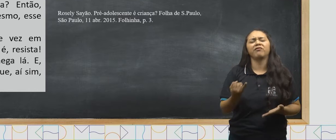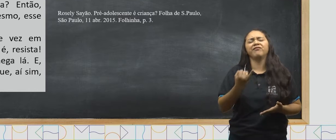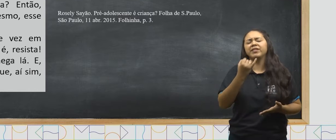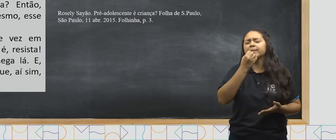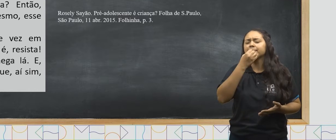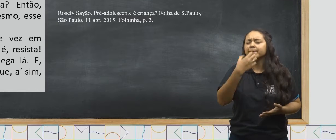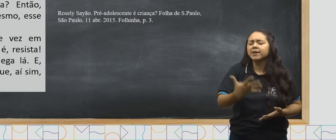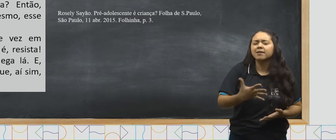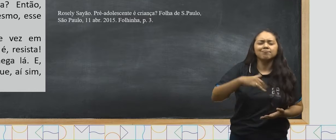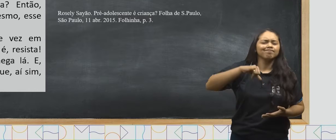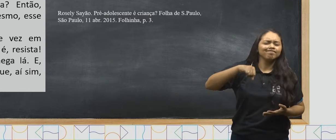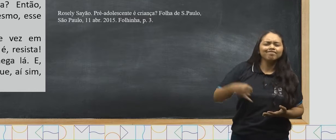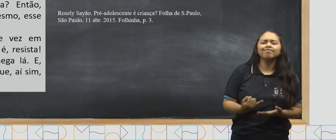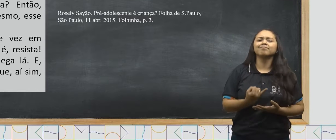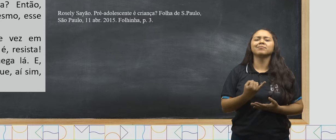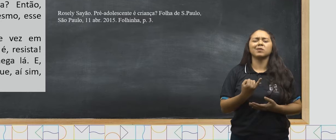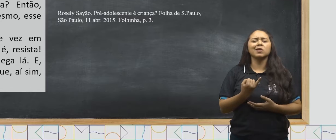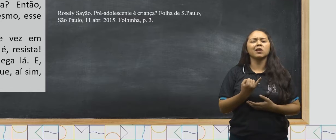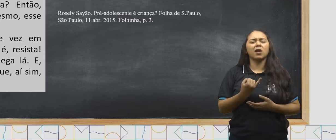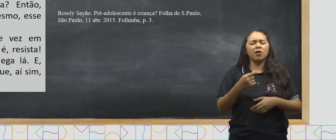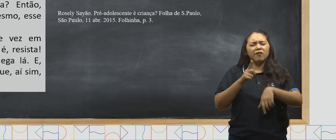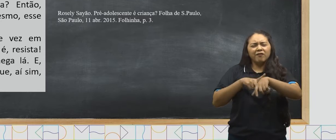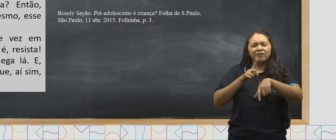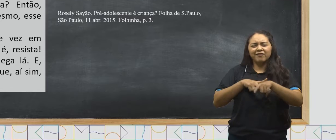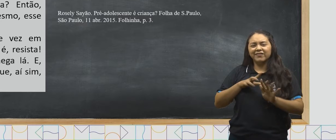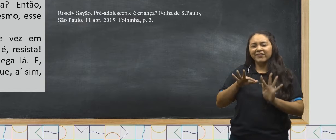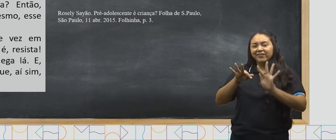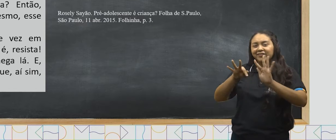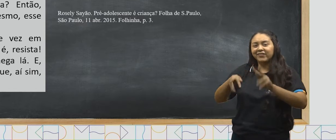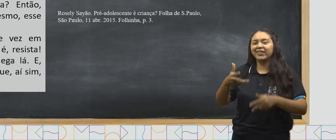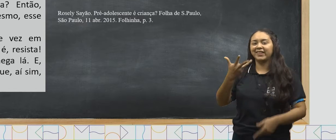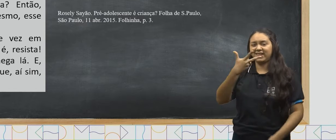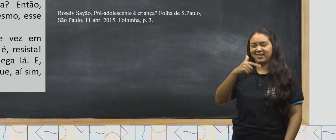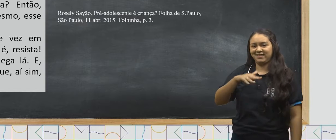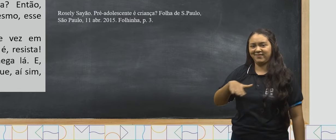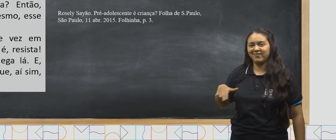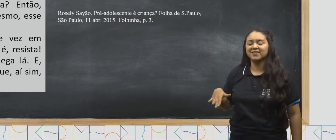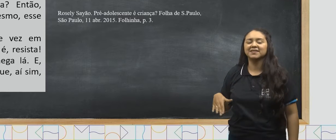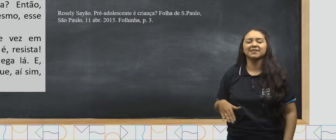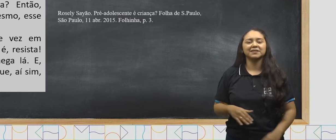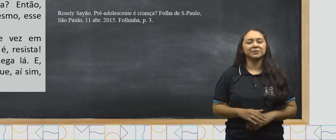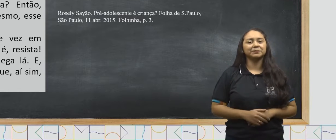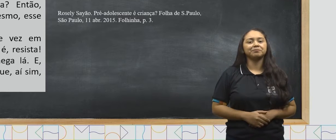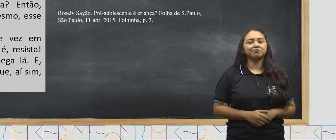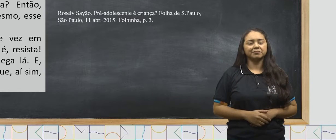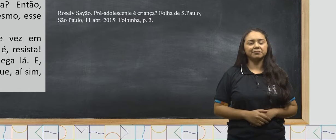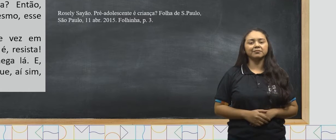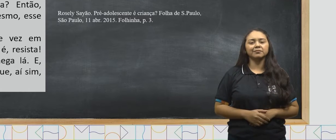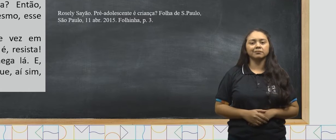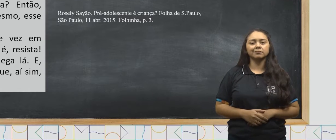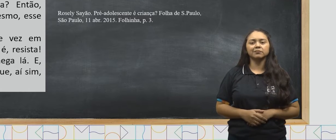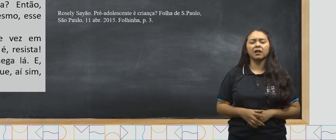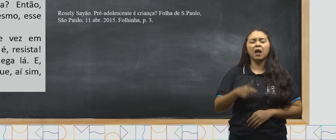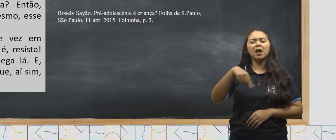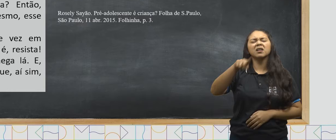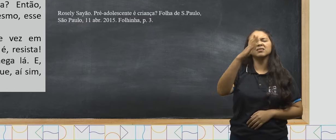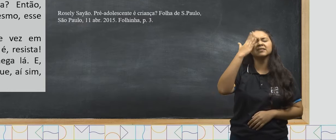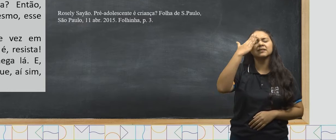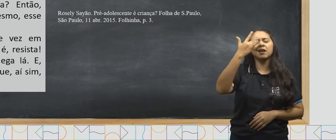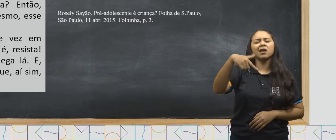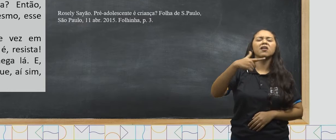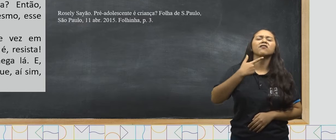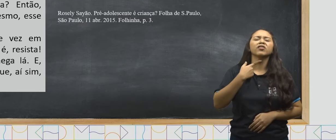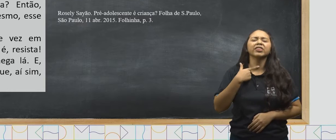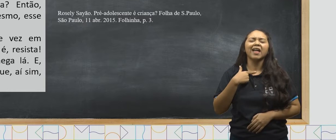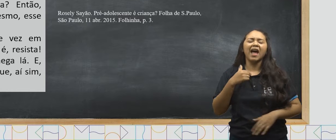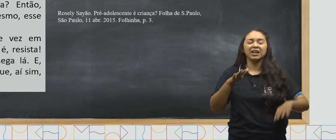bem, mas muito bem mesmo, esse finalzinho da sua infância. Por mais que tenha